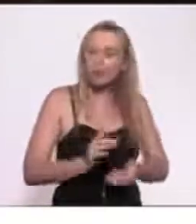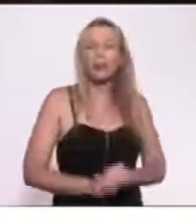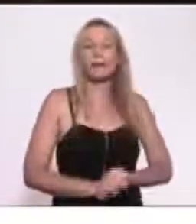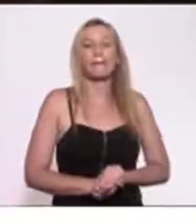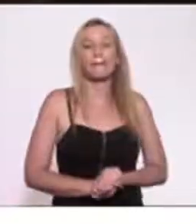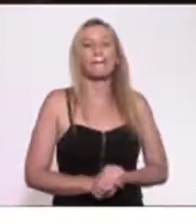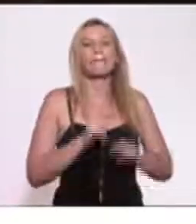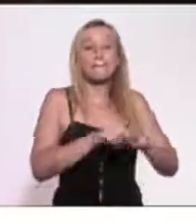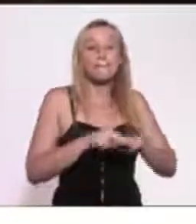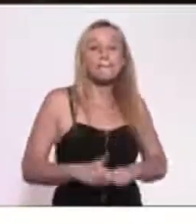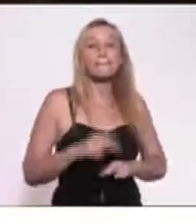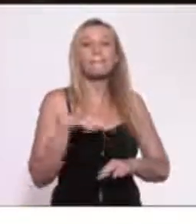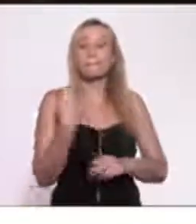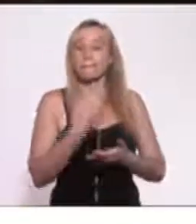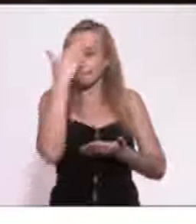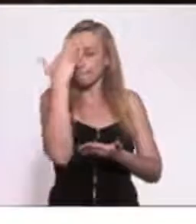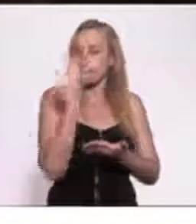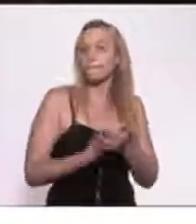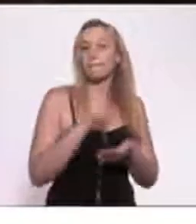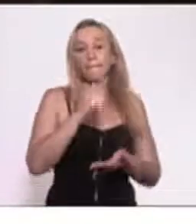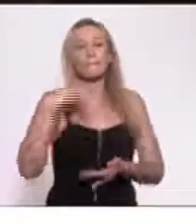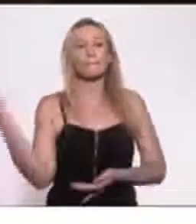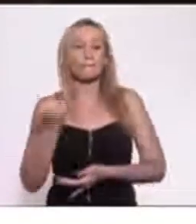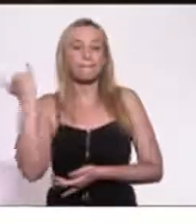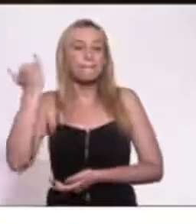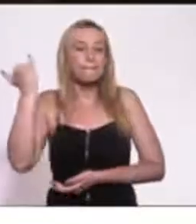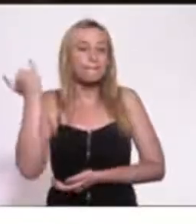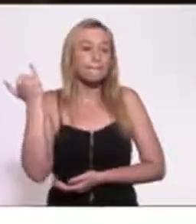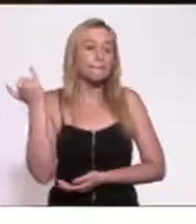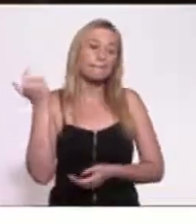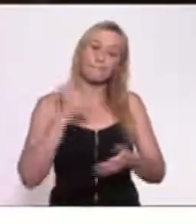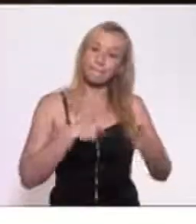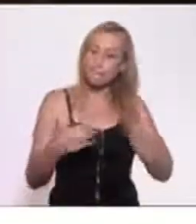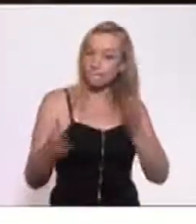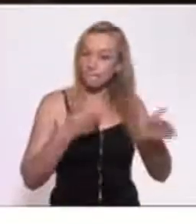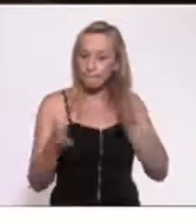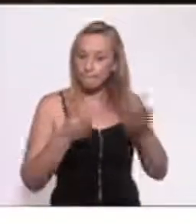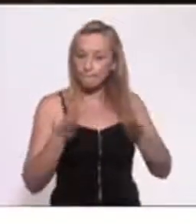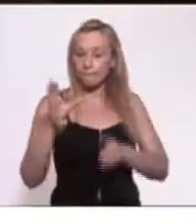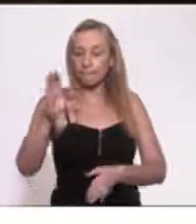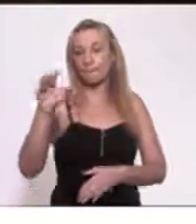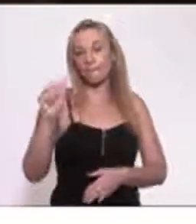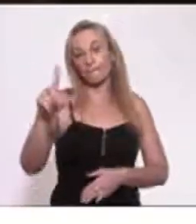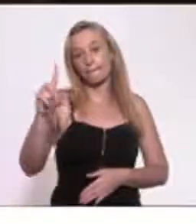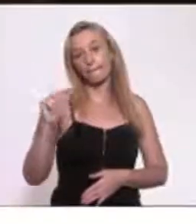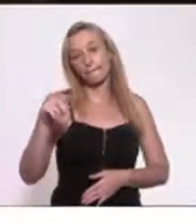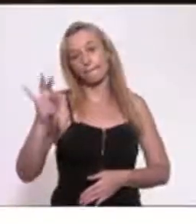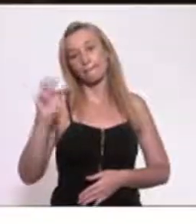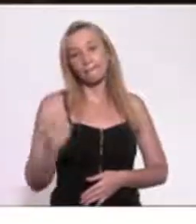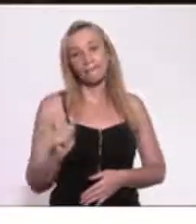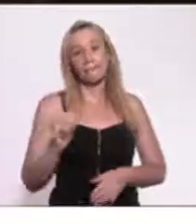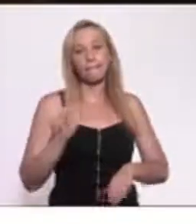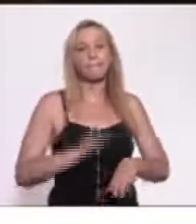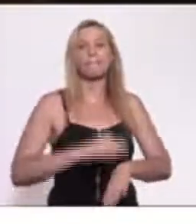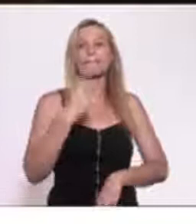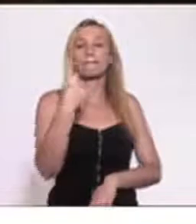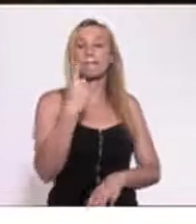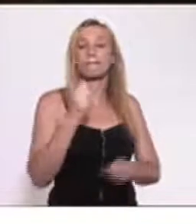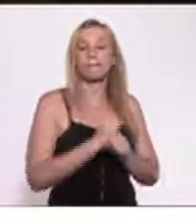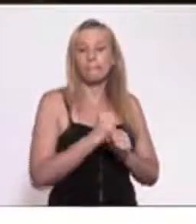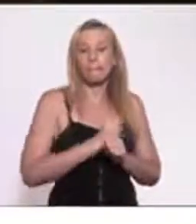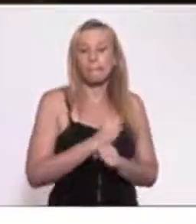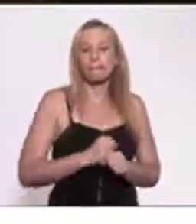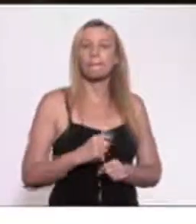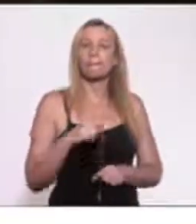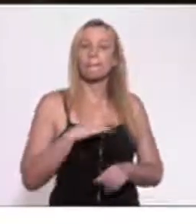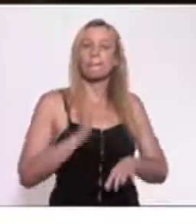condizente. Por isso a gente acredita que é importante que esse período de calamidade seja estendido só por mais um ano. Porque tendo